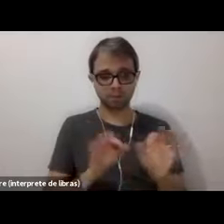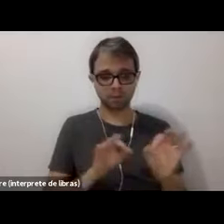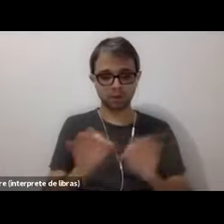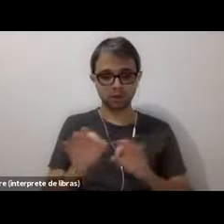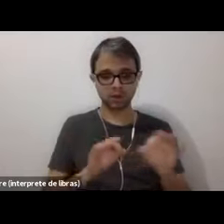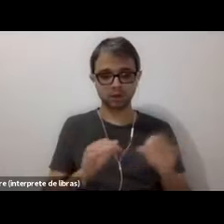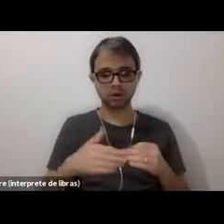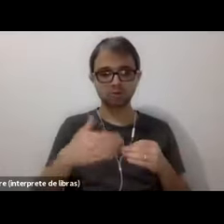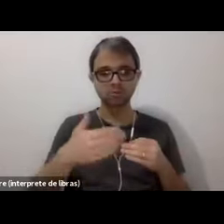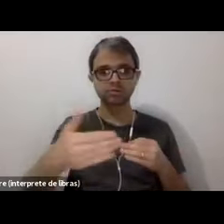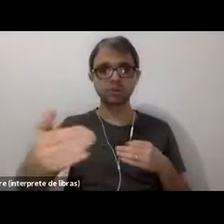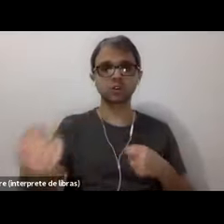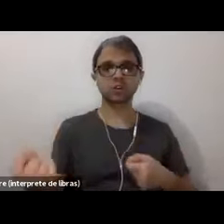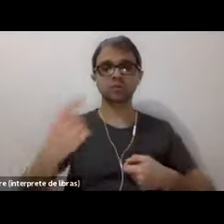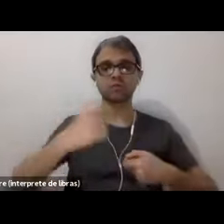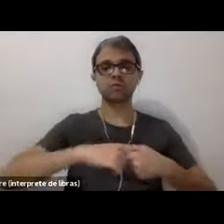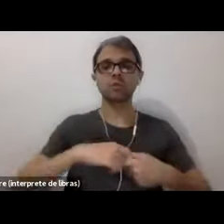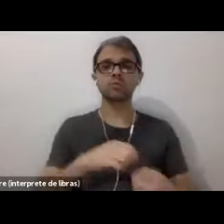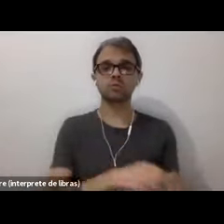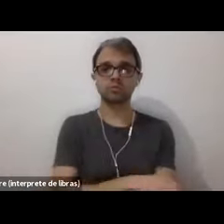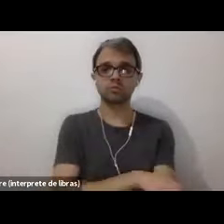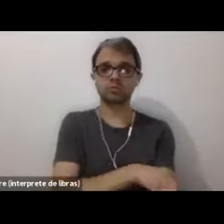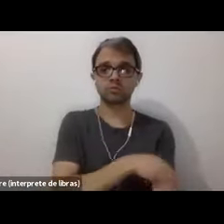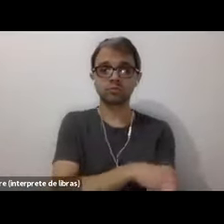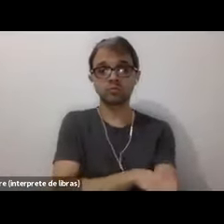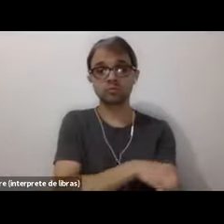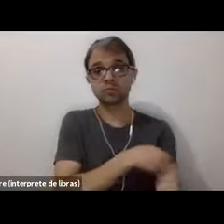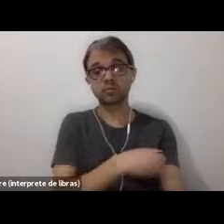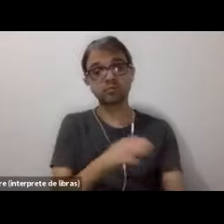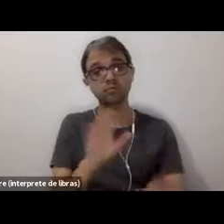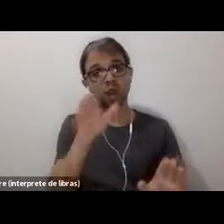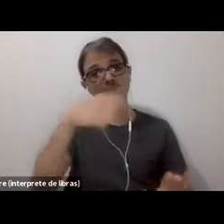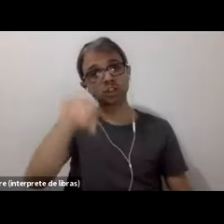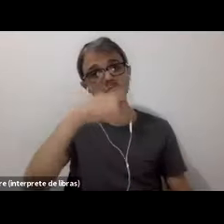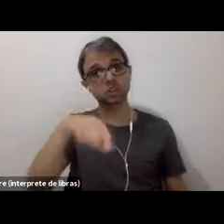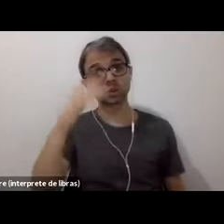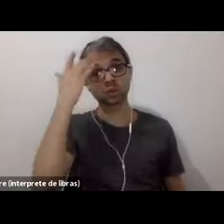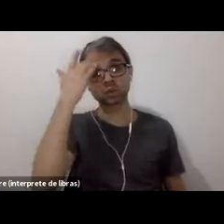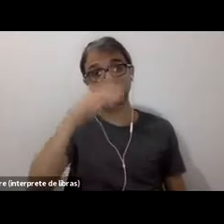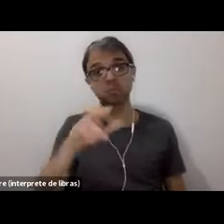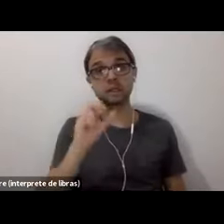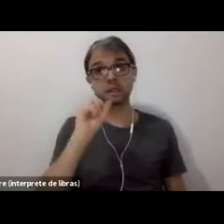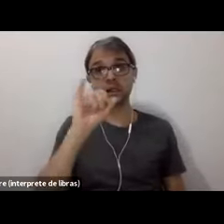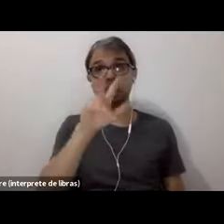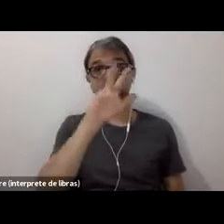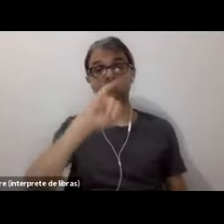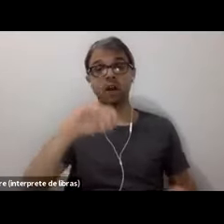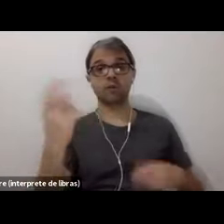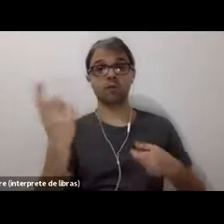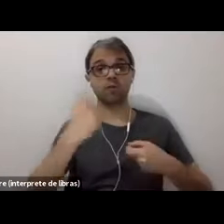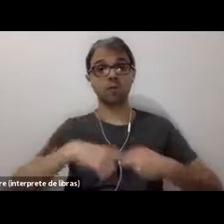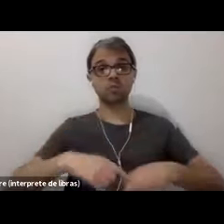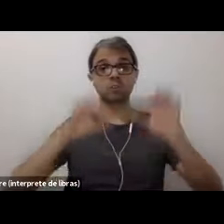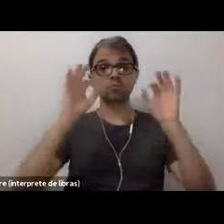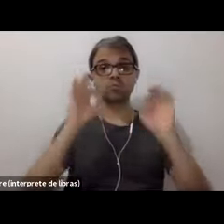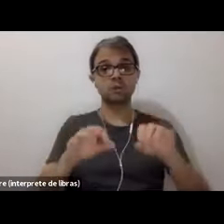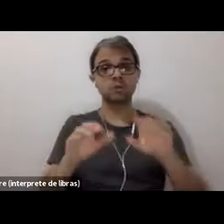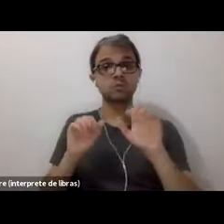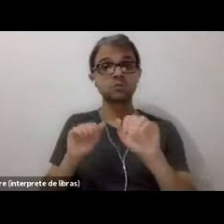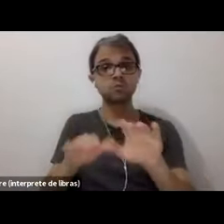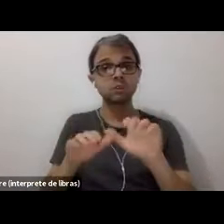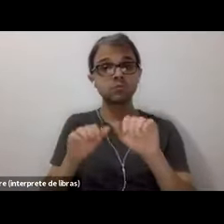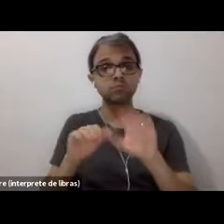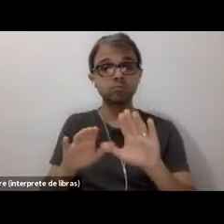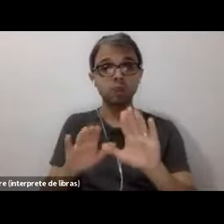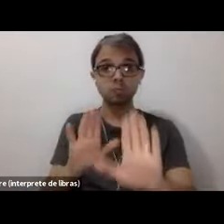que futuramente, a gente ainda não sabe se está realmente decidido, mas que seja em setembro, então a gente já está nesse processo de pré-retomada, então